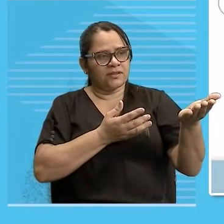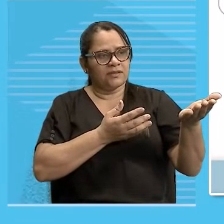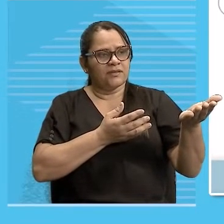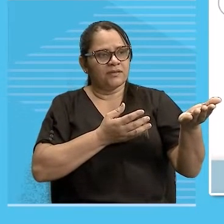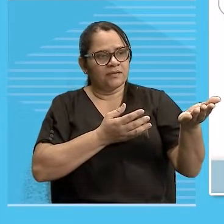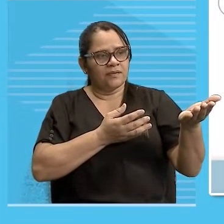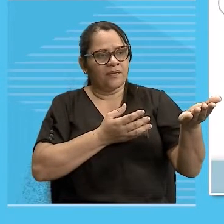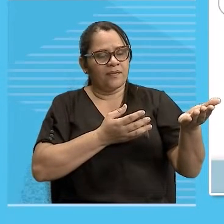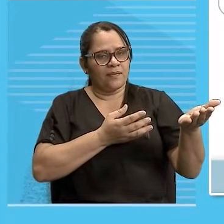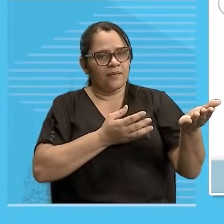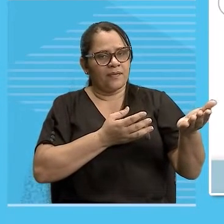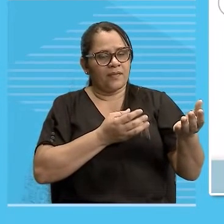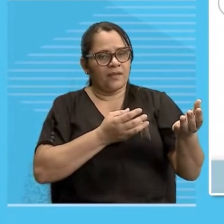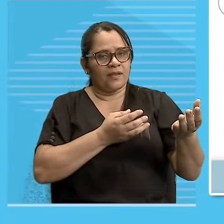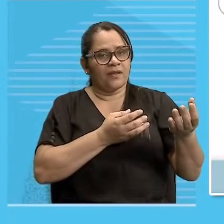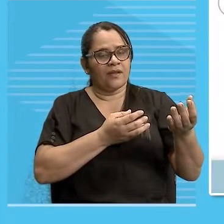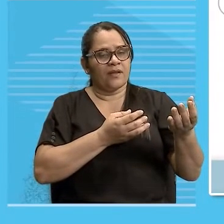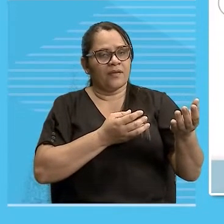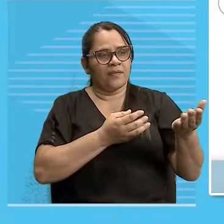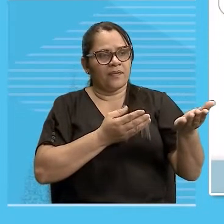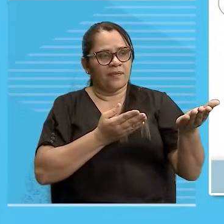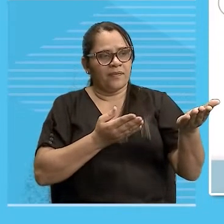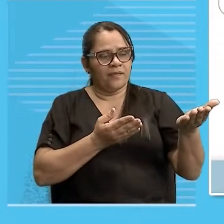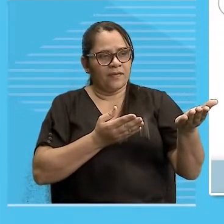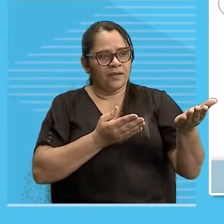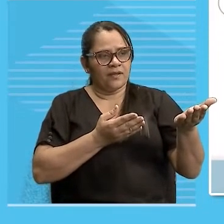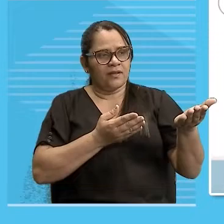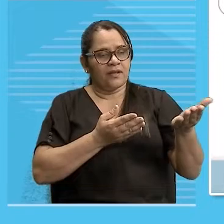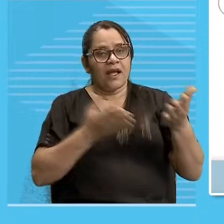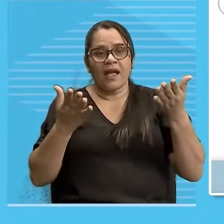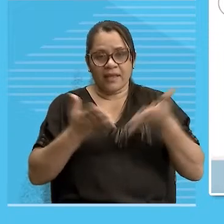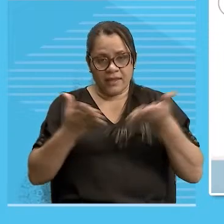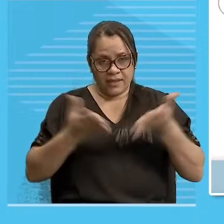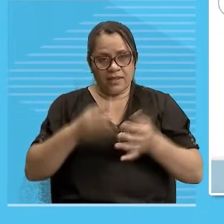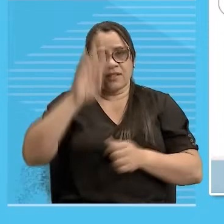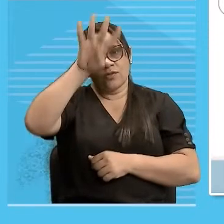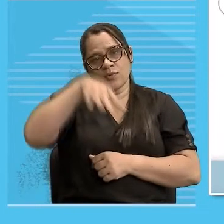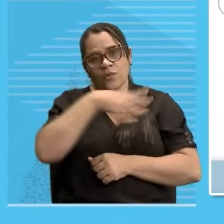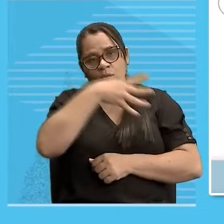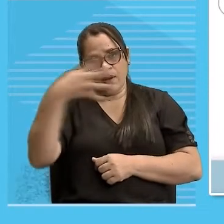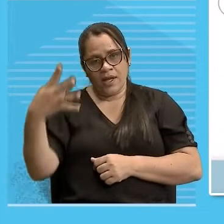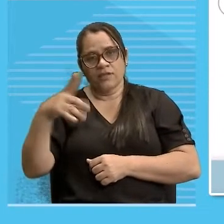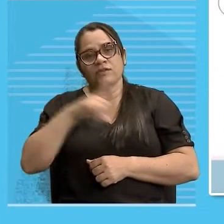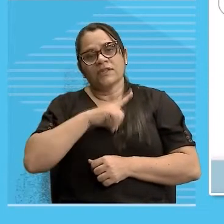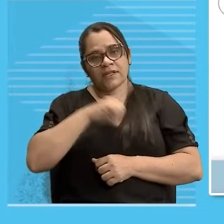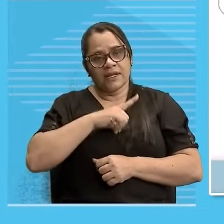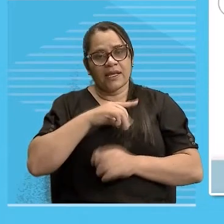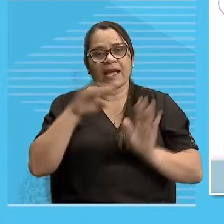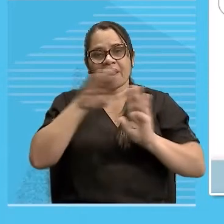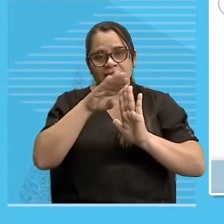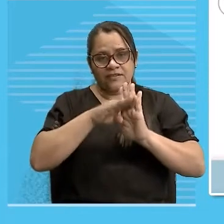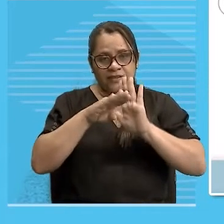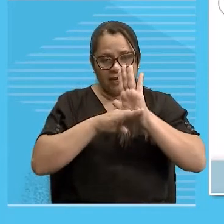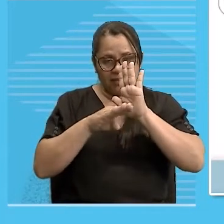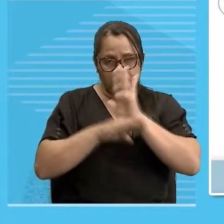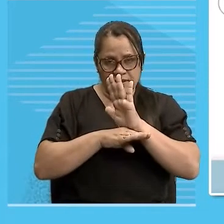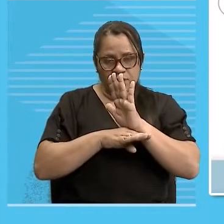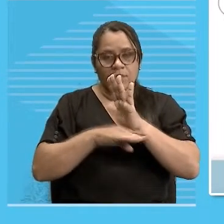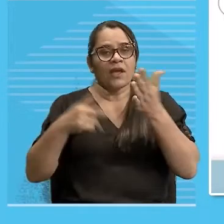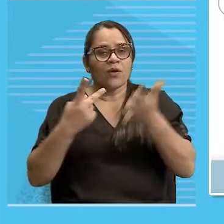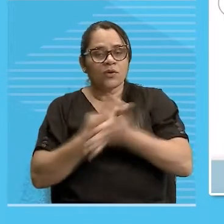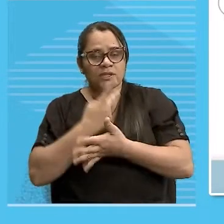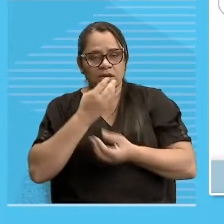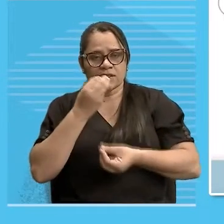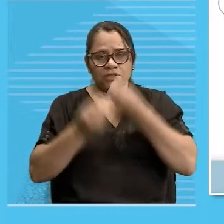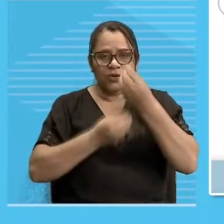a revisão das interjeições, tá? Aqui você tem a classificação delas que ocorre